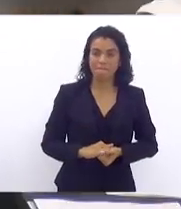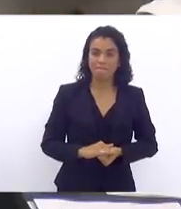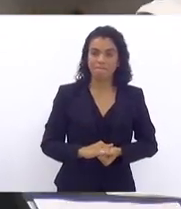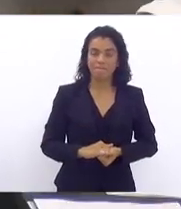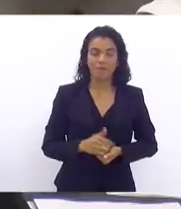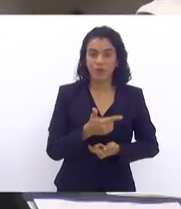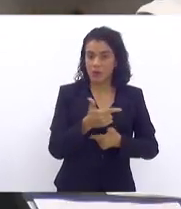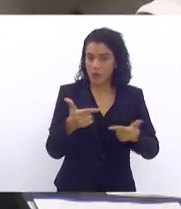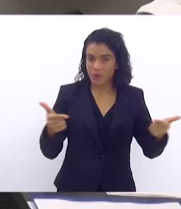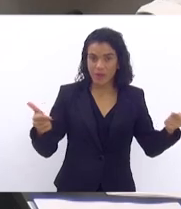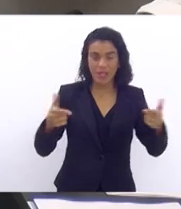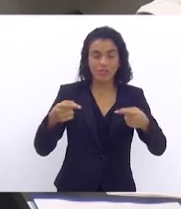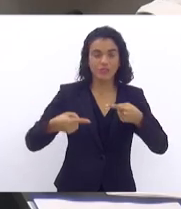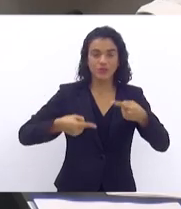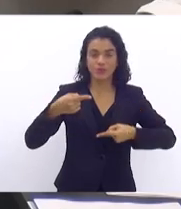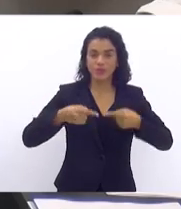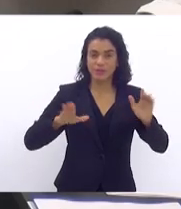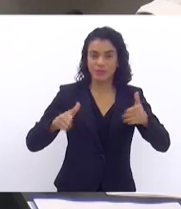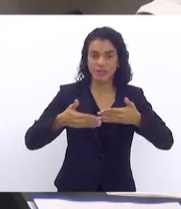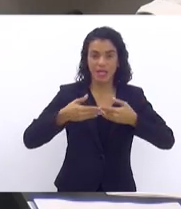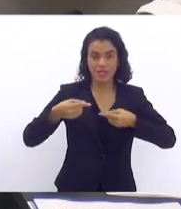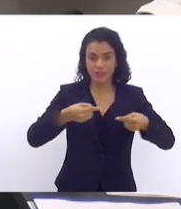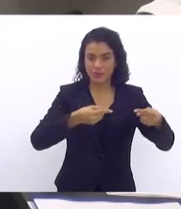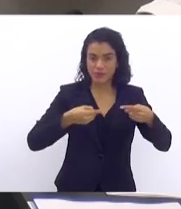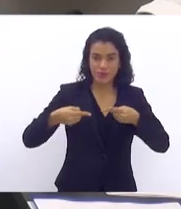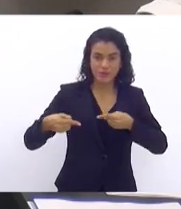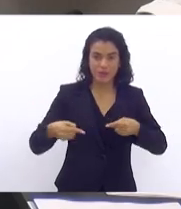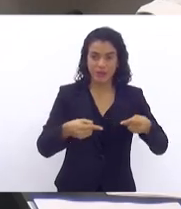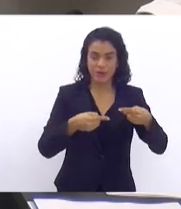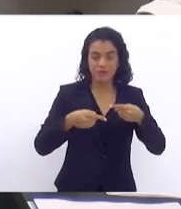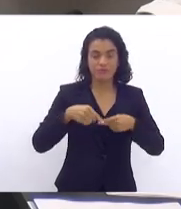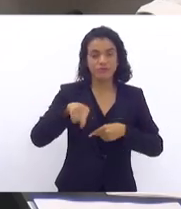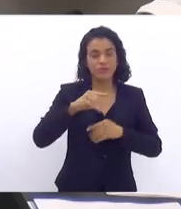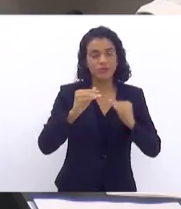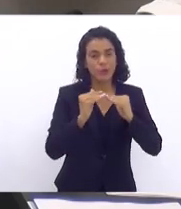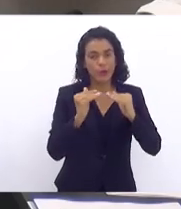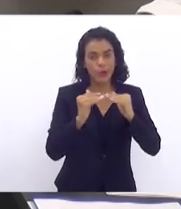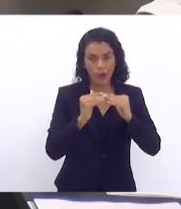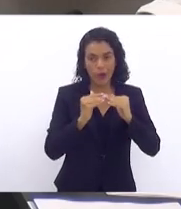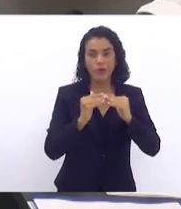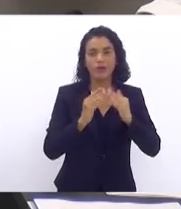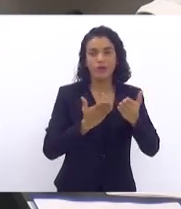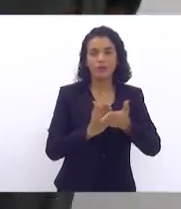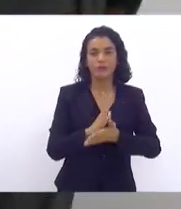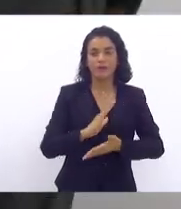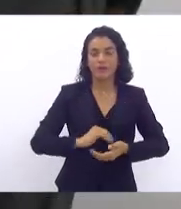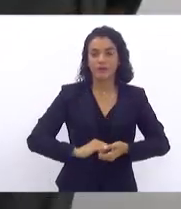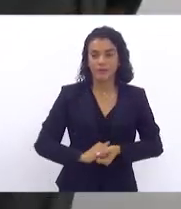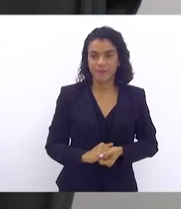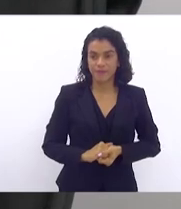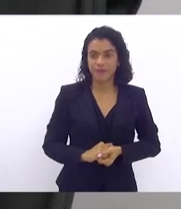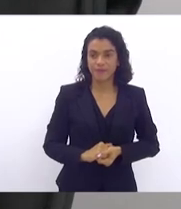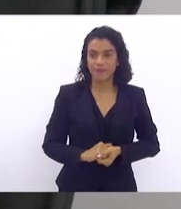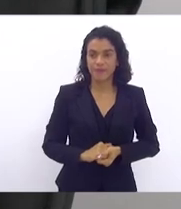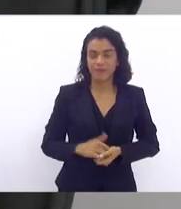não havendo quem queira discutir, encerrada a discussão, senhores que aprovam, permaneçam como estão, aprovado, coitado do deputado Vinícius Cosolino, que será